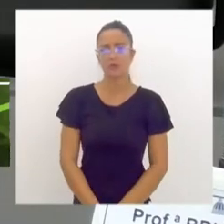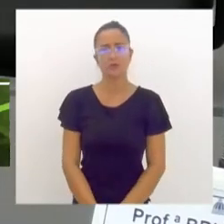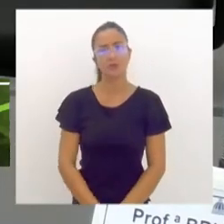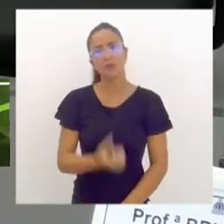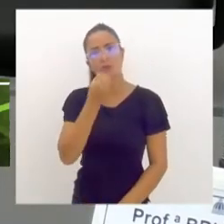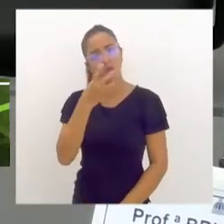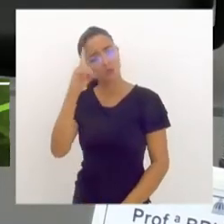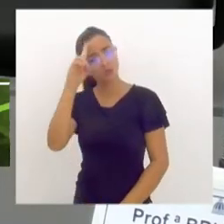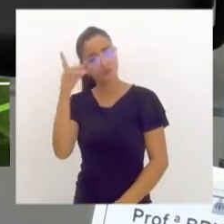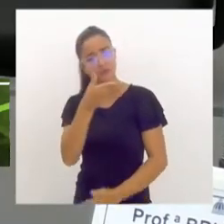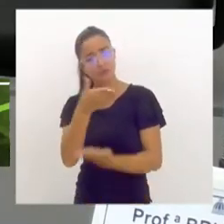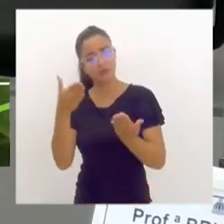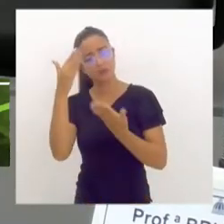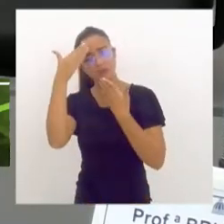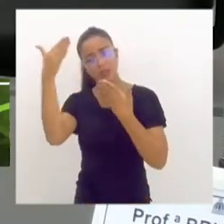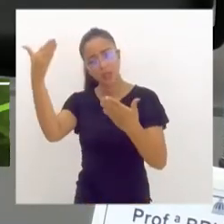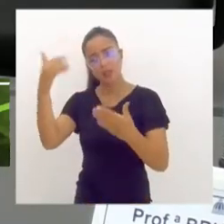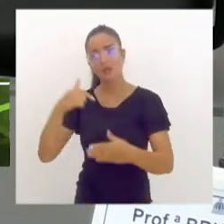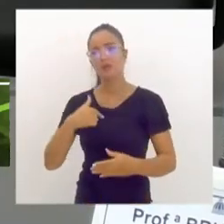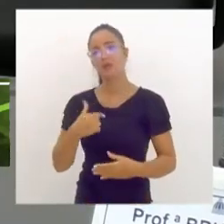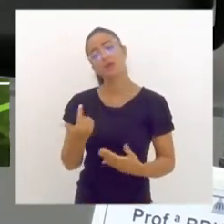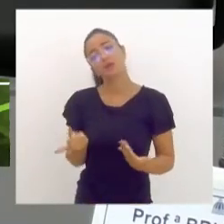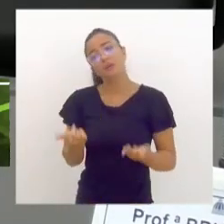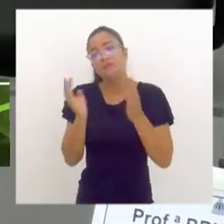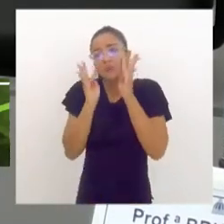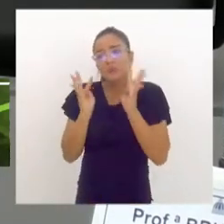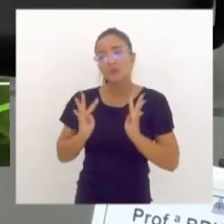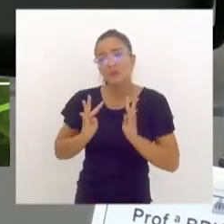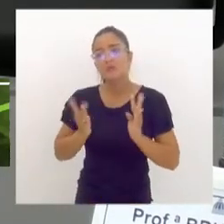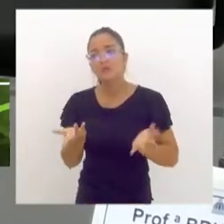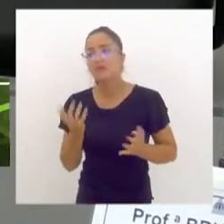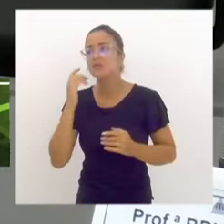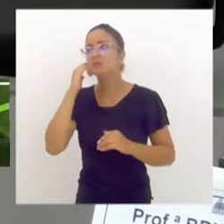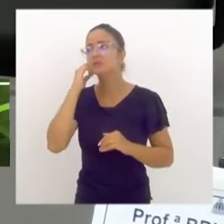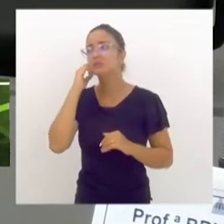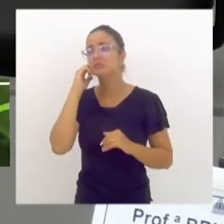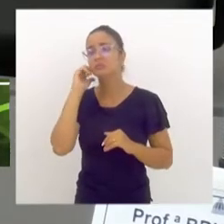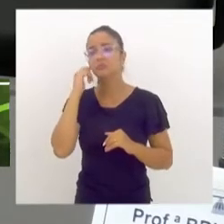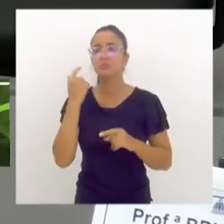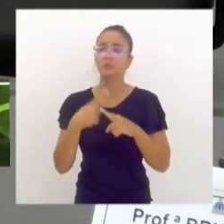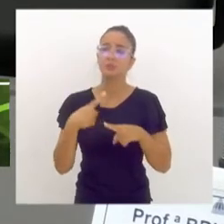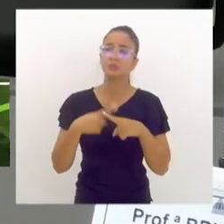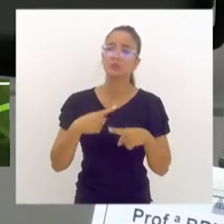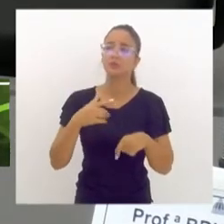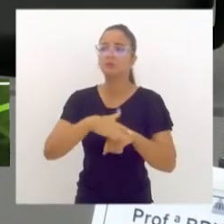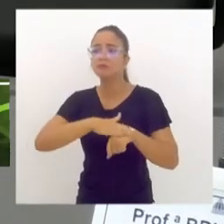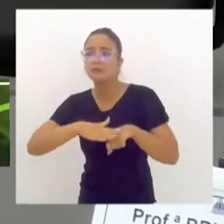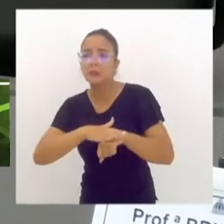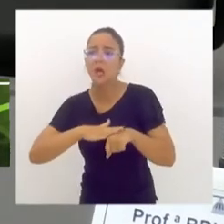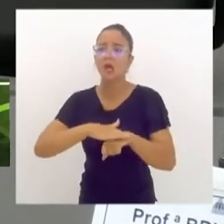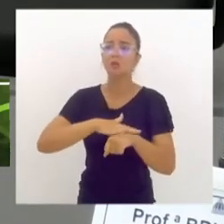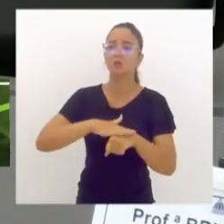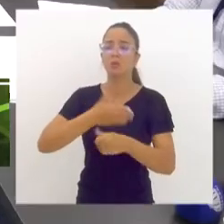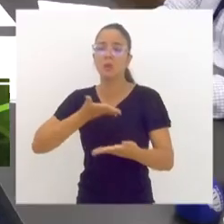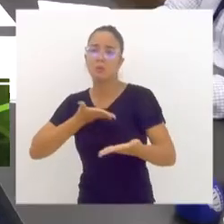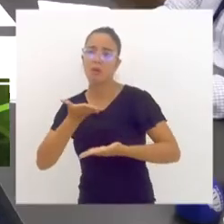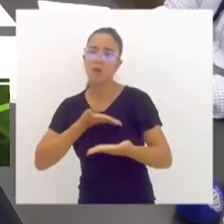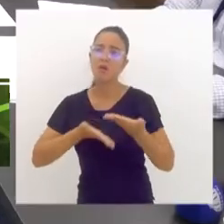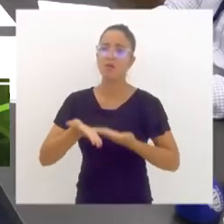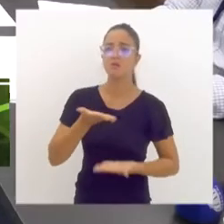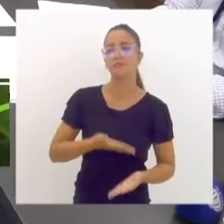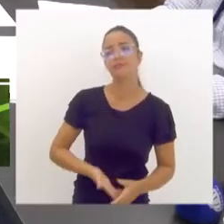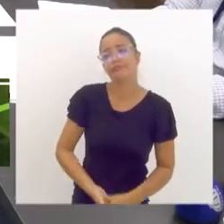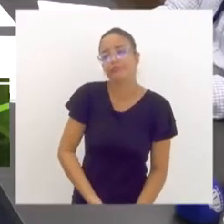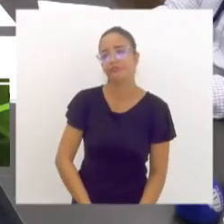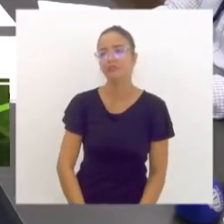dia a todos. Agradeço pela possibilidade, né, desse momento de conversa e troca de informações.